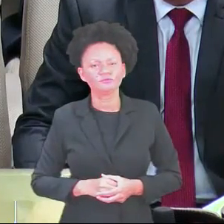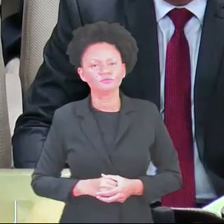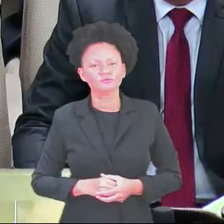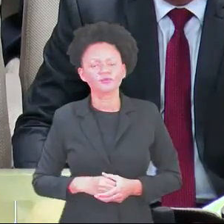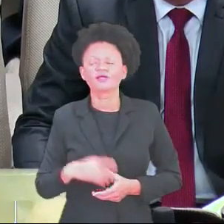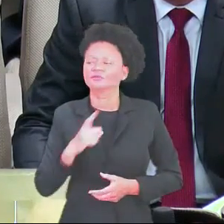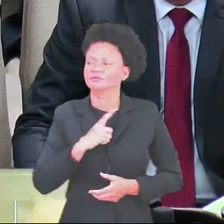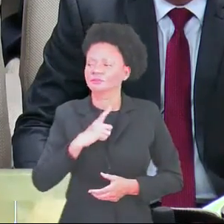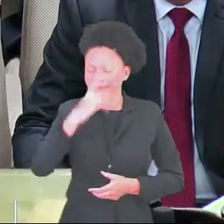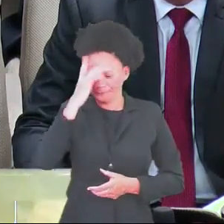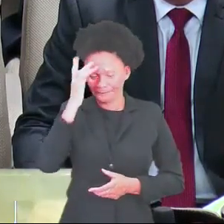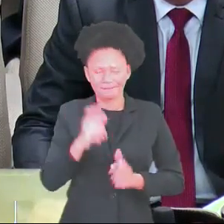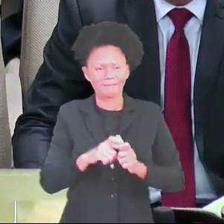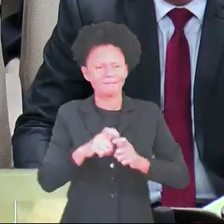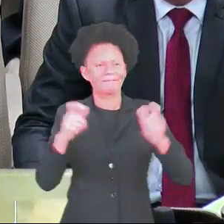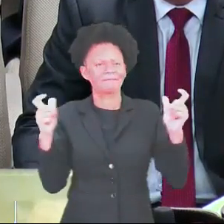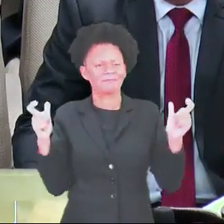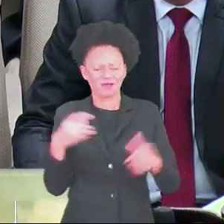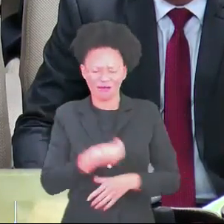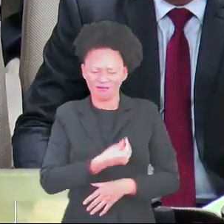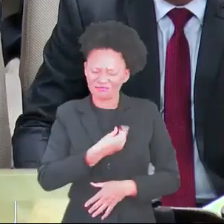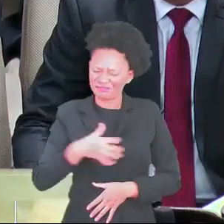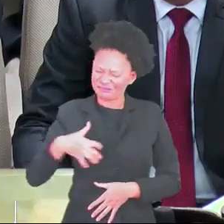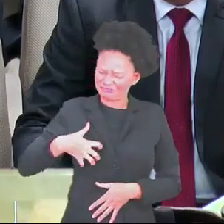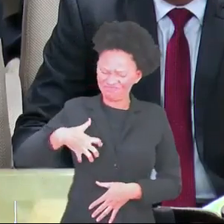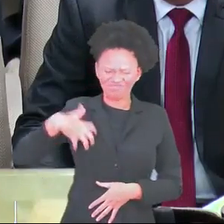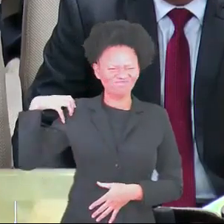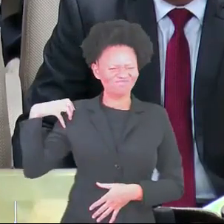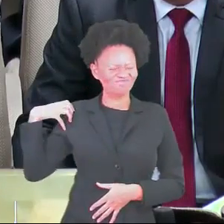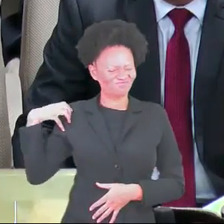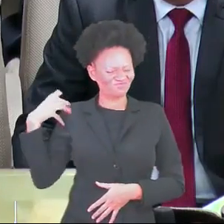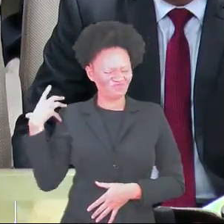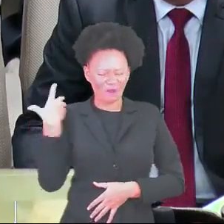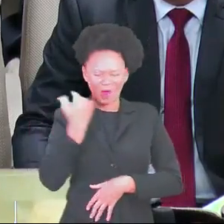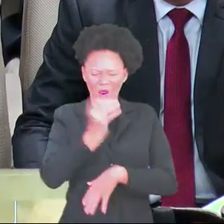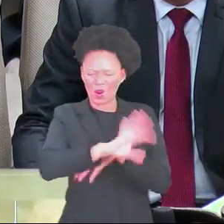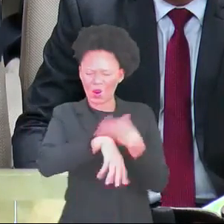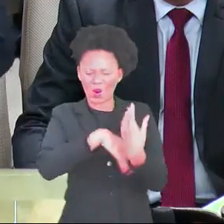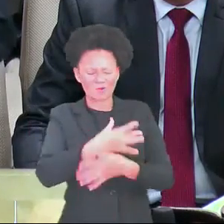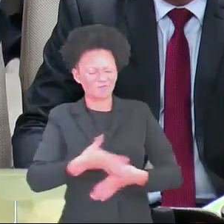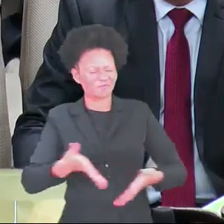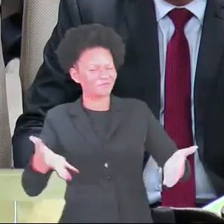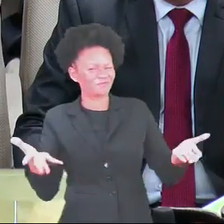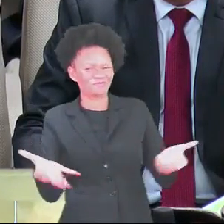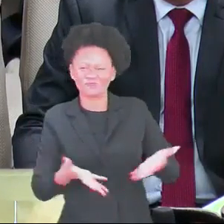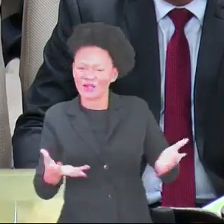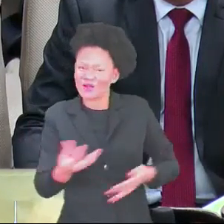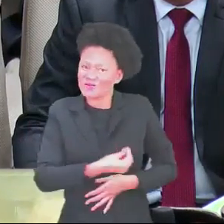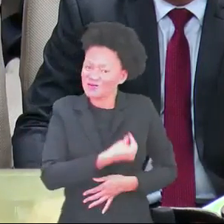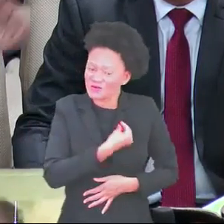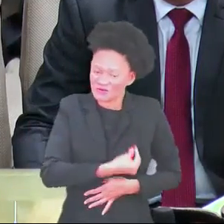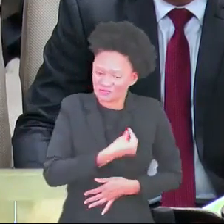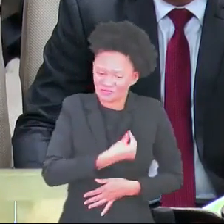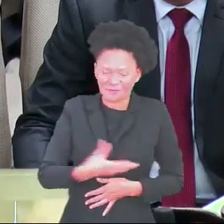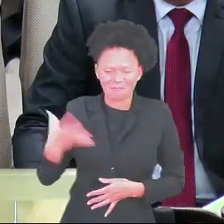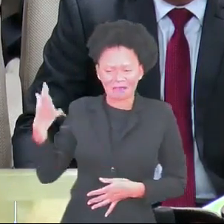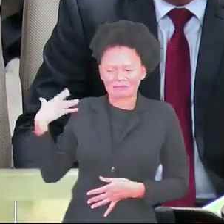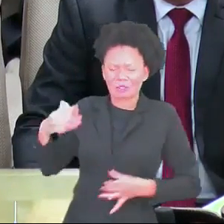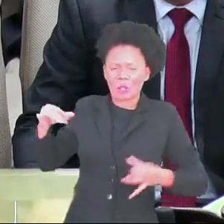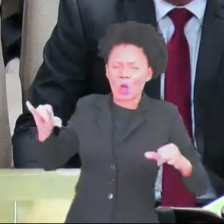Tem muita gente vivendo uma vida miserável no presente. Viveu uma vida miserável no